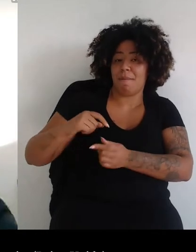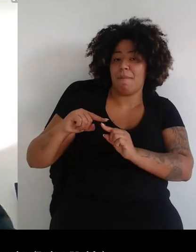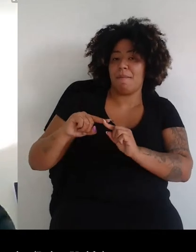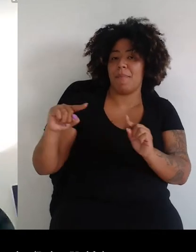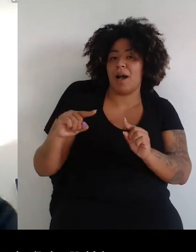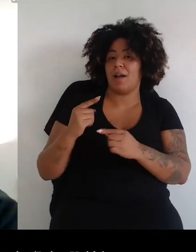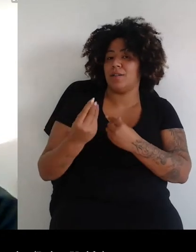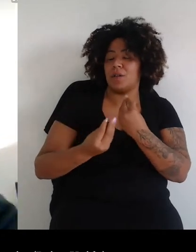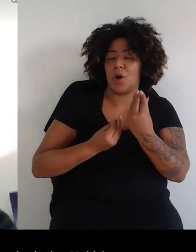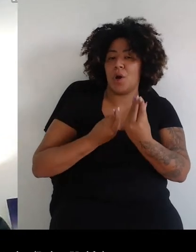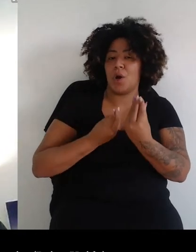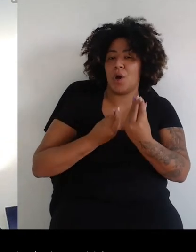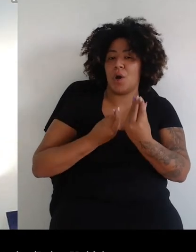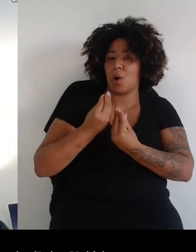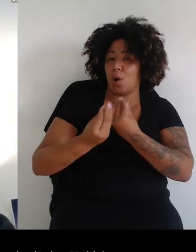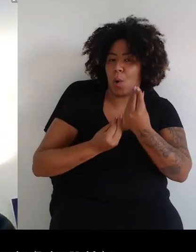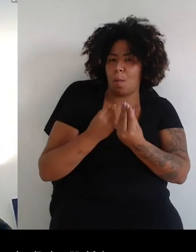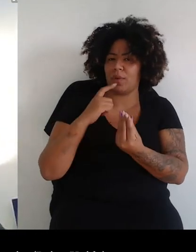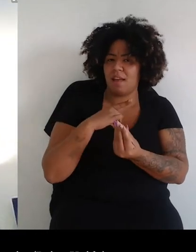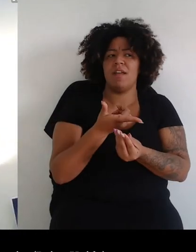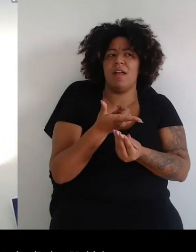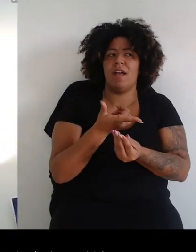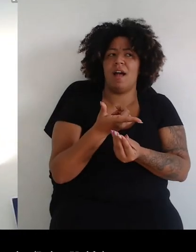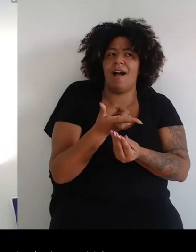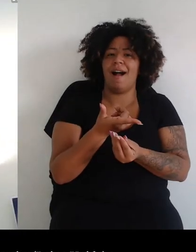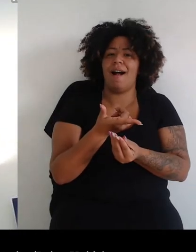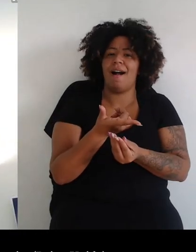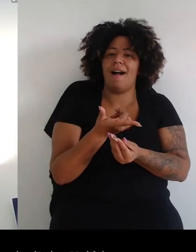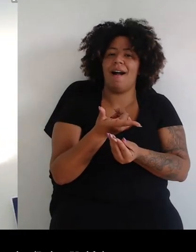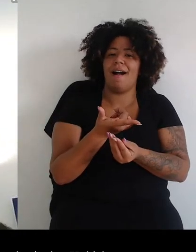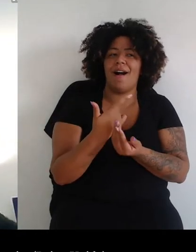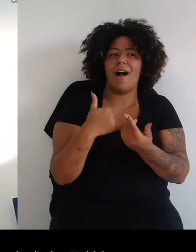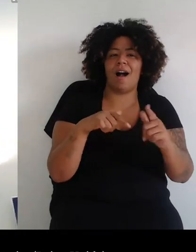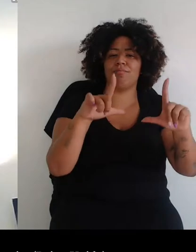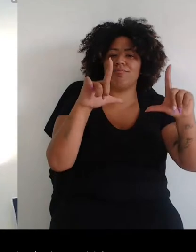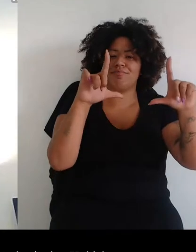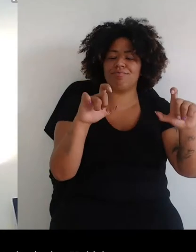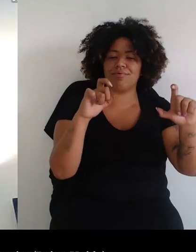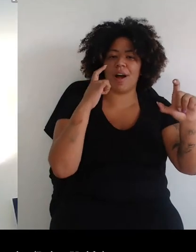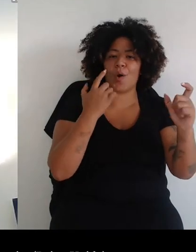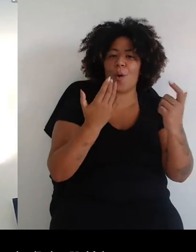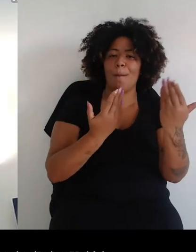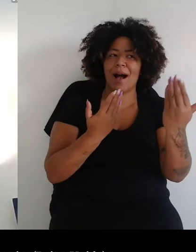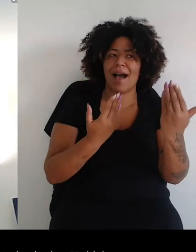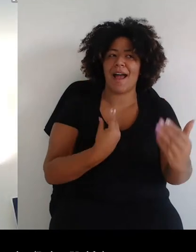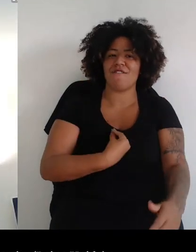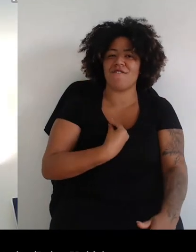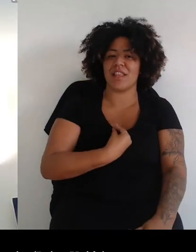uma interação importante aí com essas fotografias